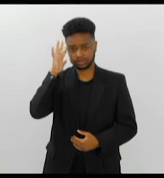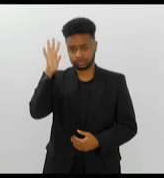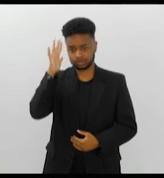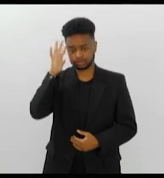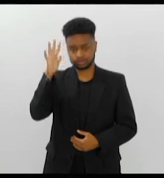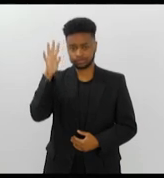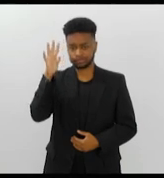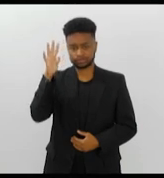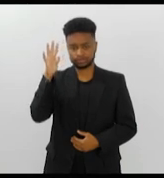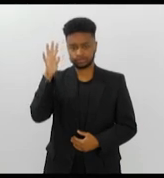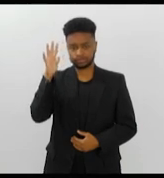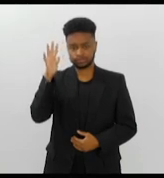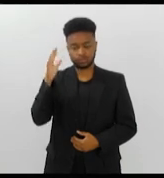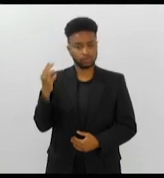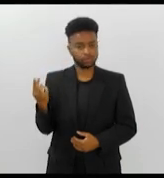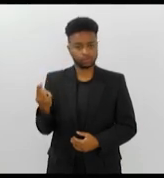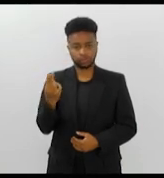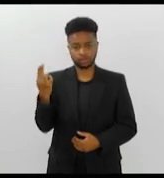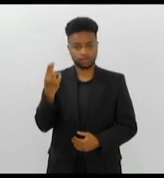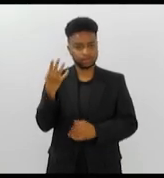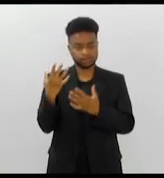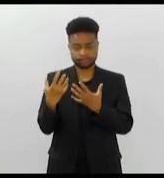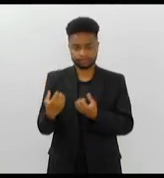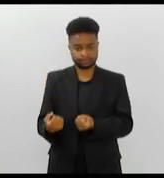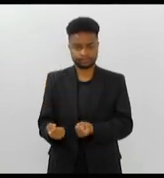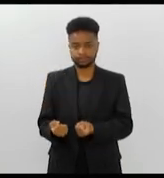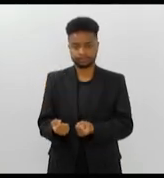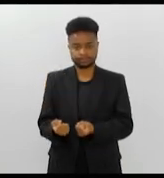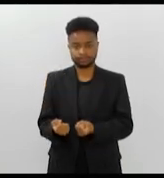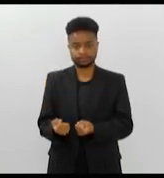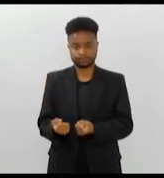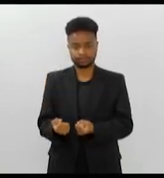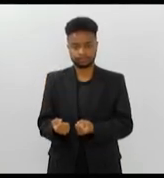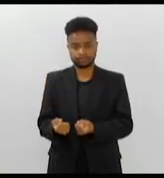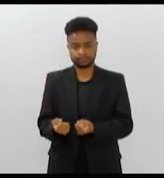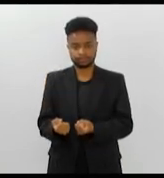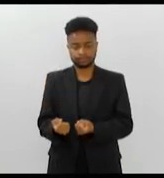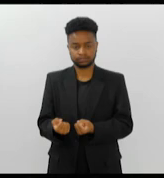e inaceitável a